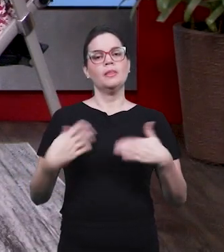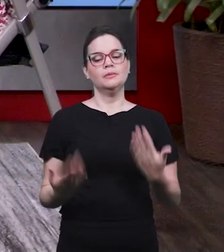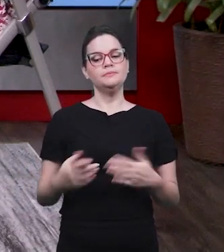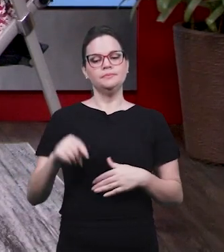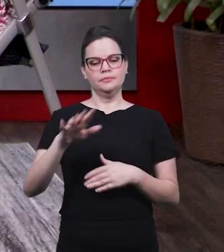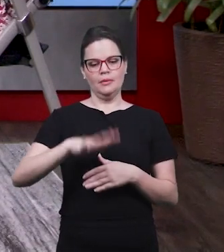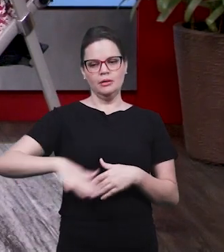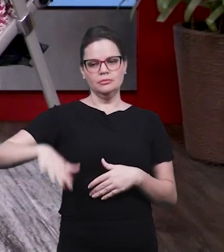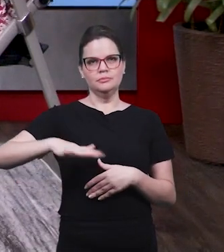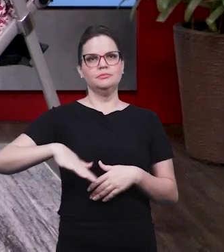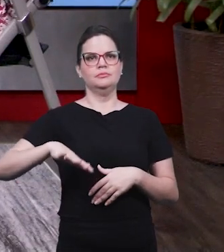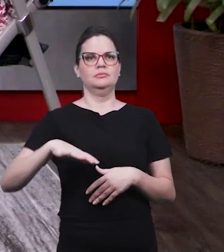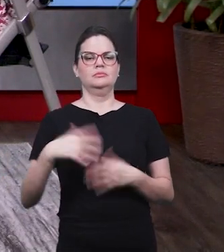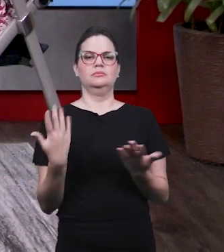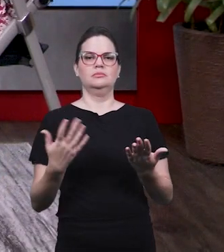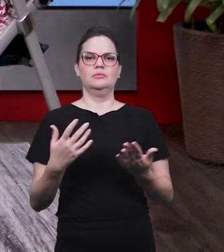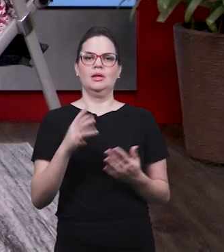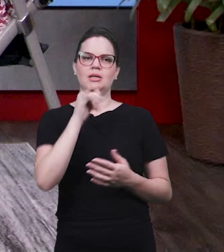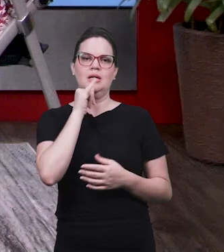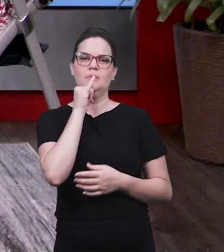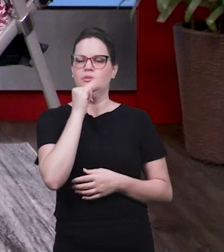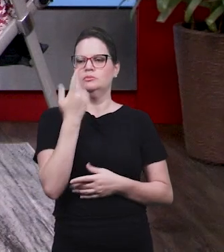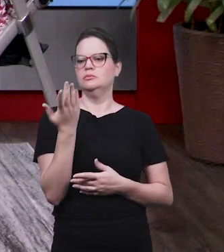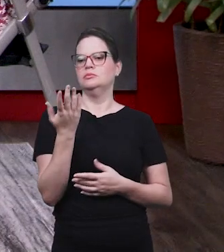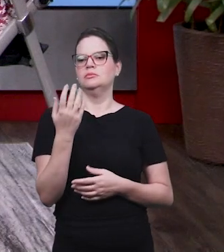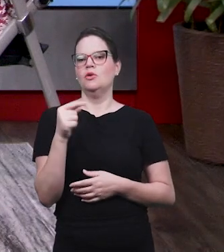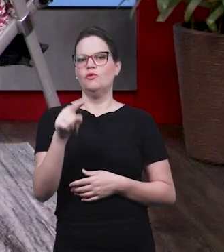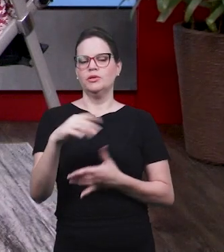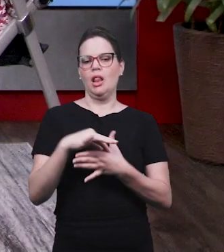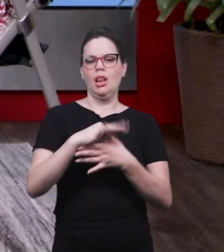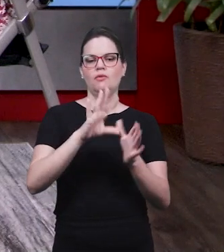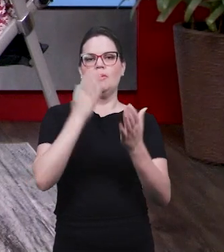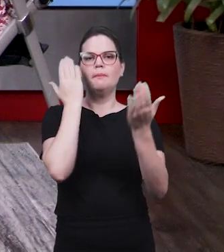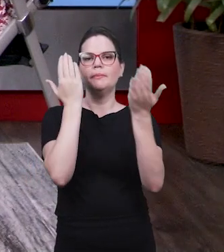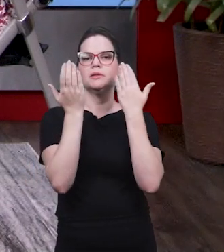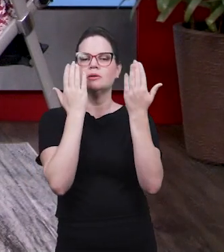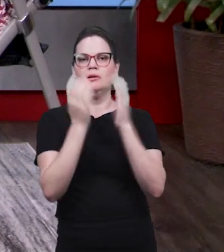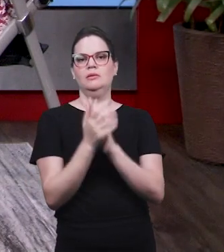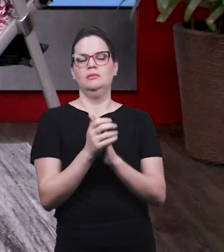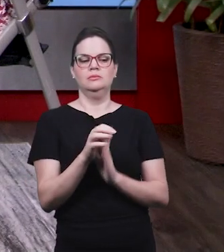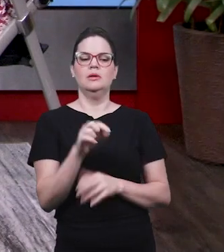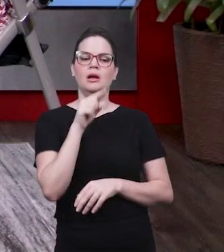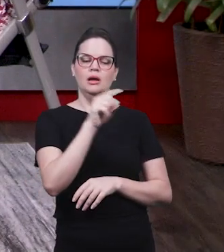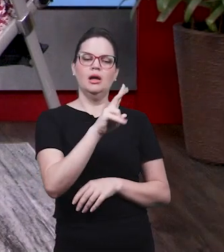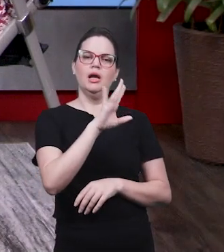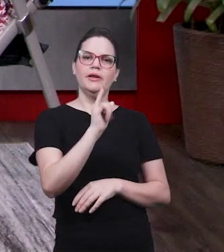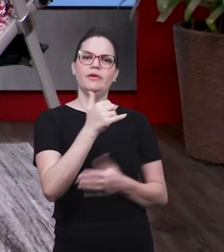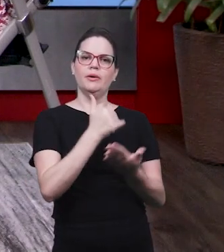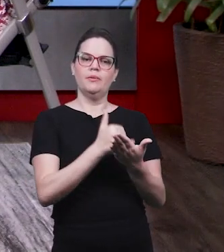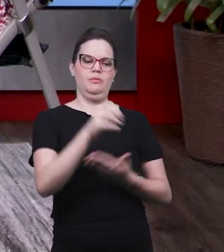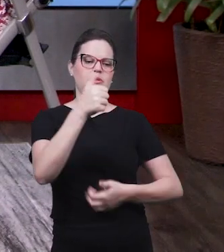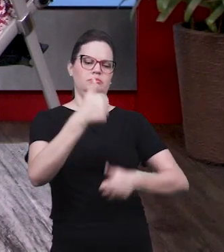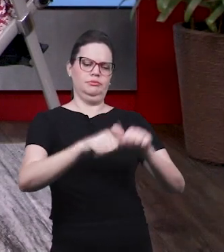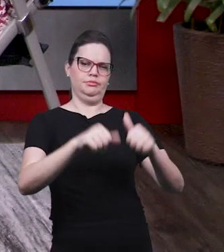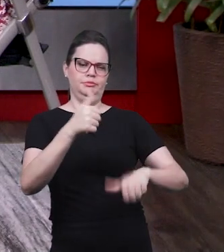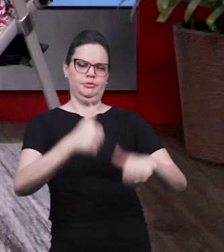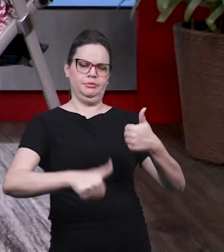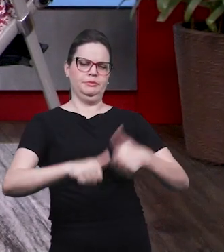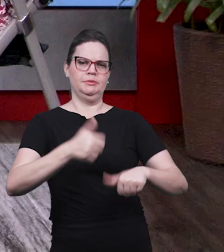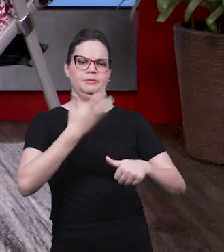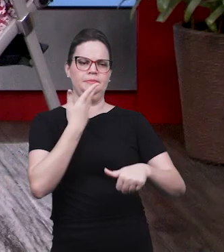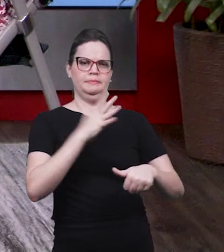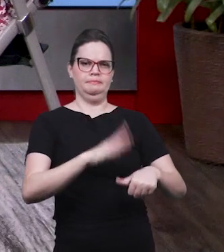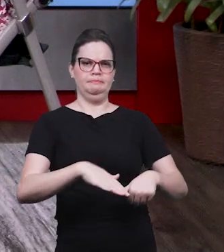o que for adequado ao que o pediatra observou, eles vão, então, entender a história daquela